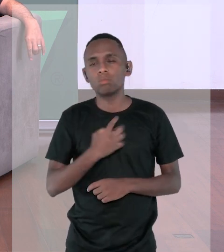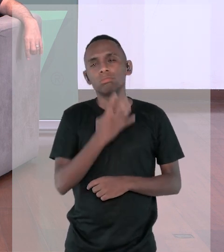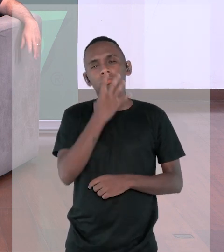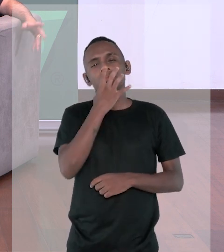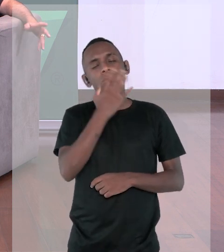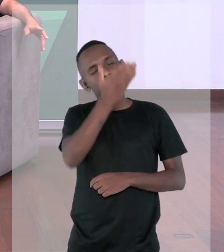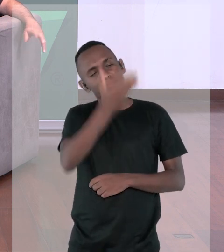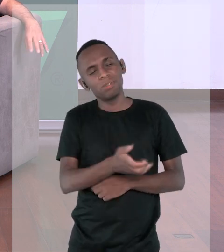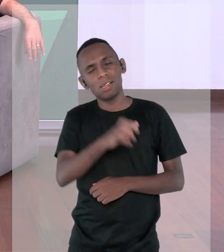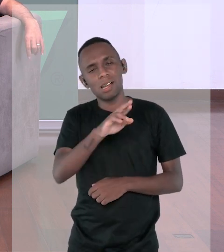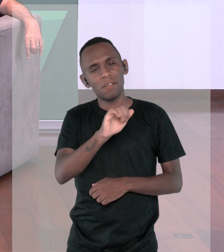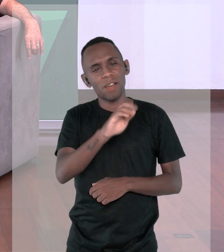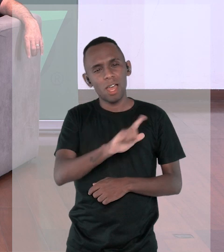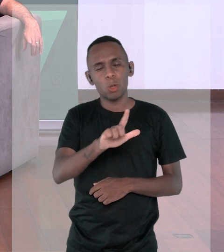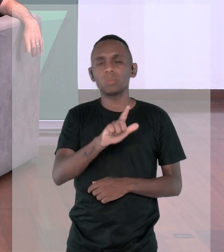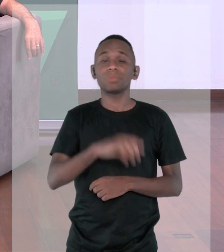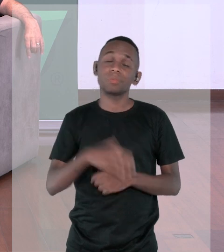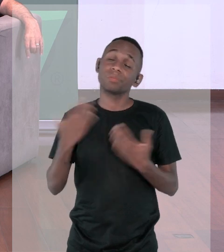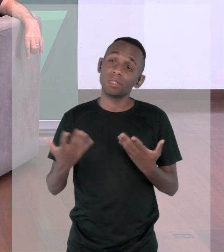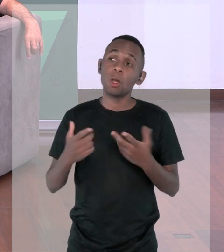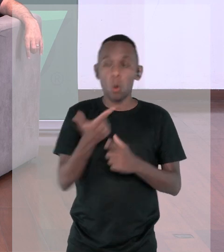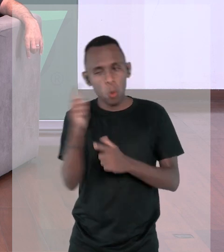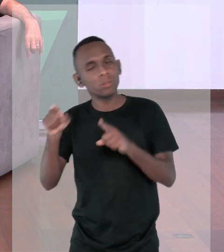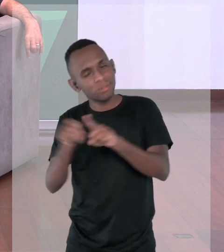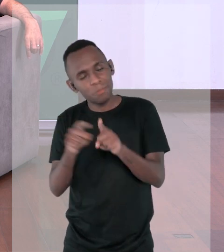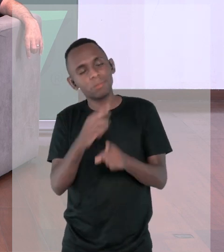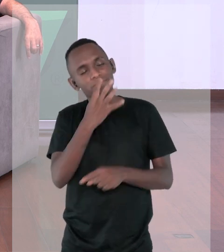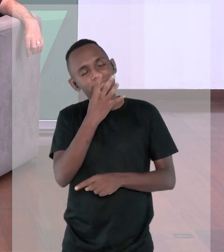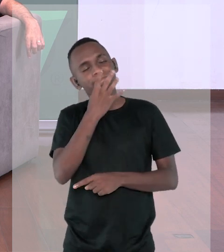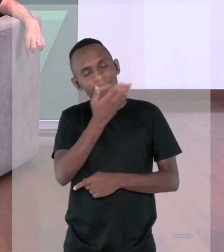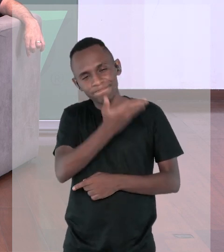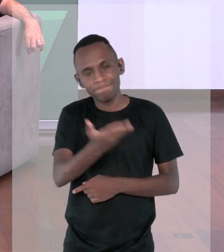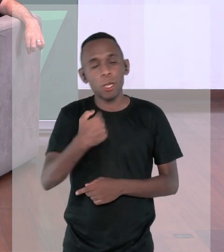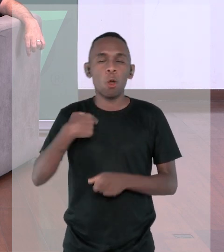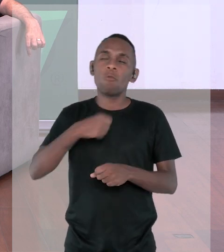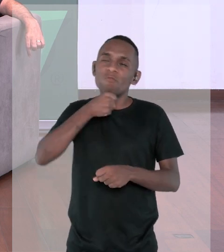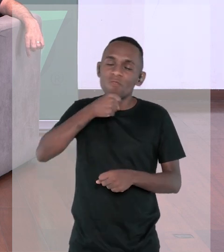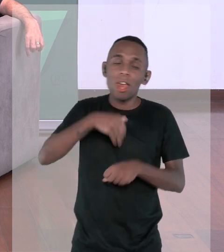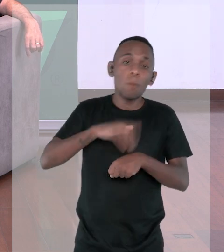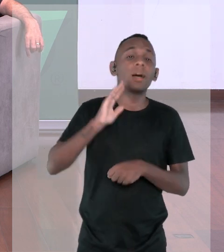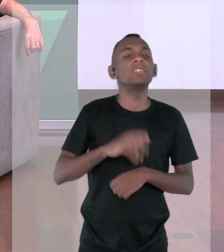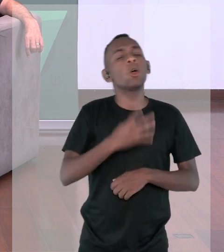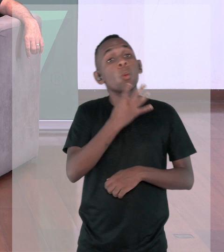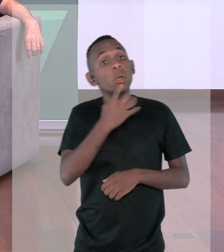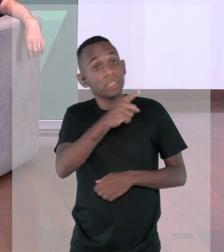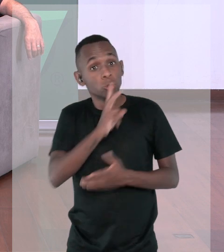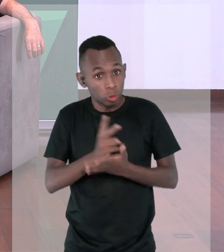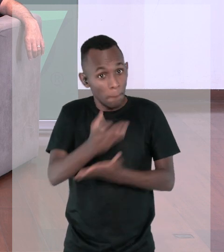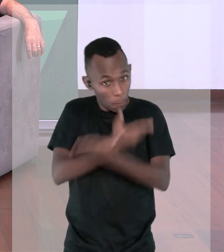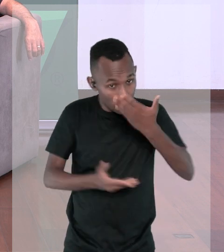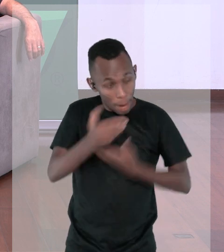encantado por Rafael. Mais um, né? Mais um. Talvez eu seja dos mais antigos. Eu conheci o Rafael no Sempre um